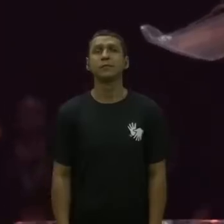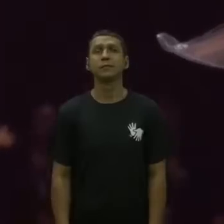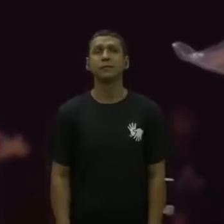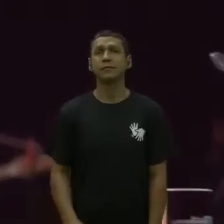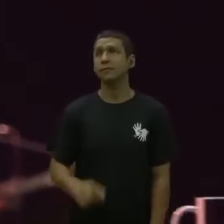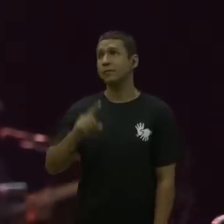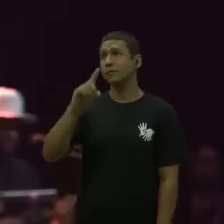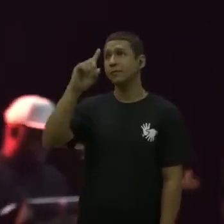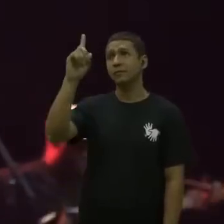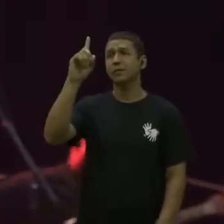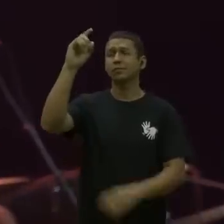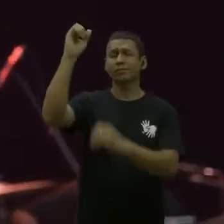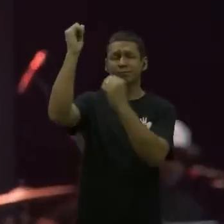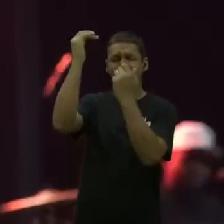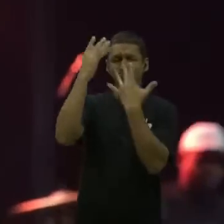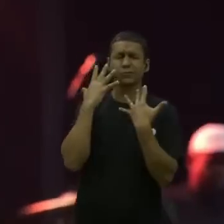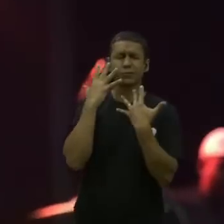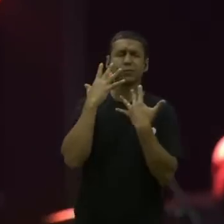Deus nos cubra